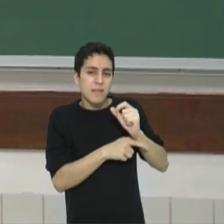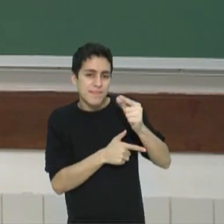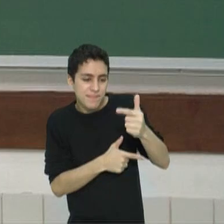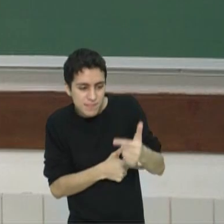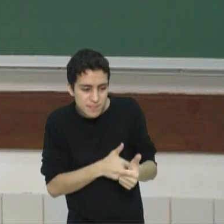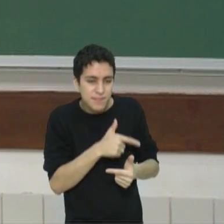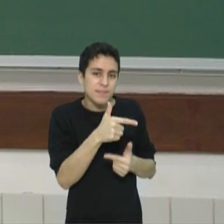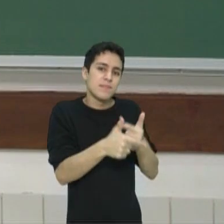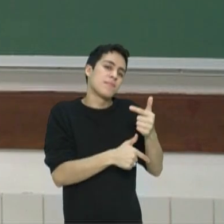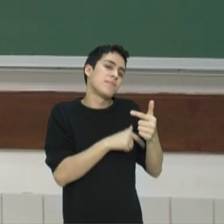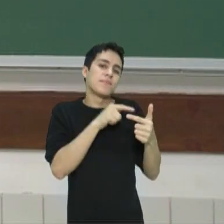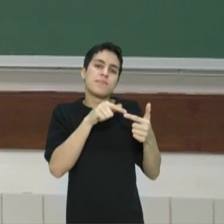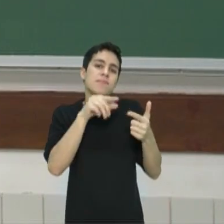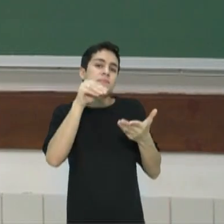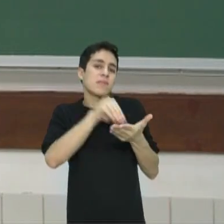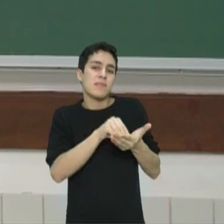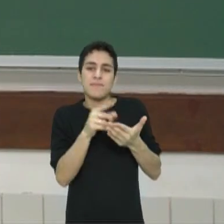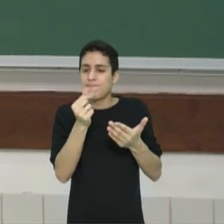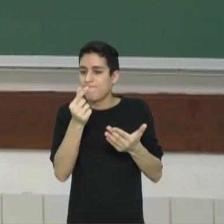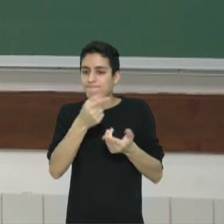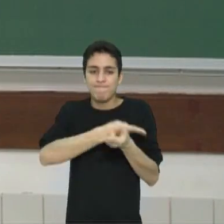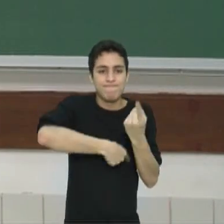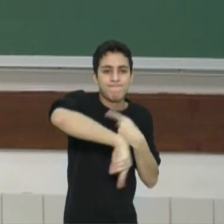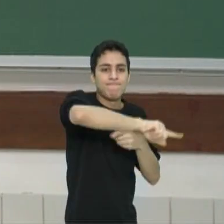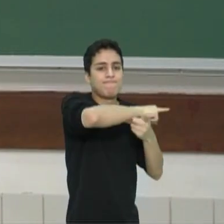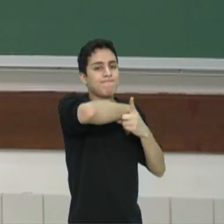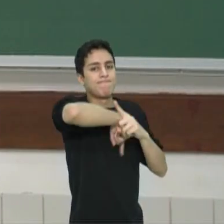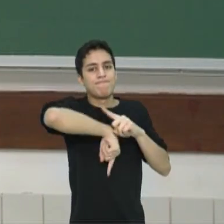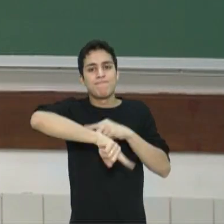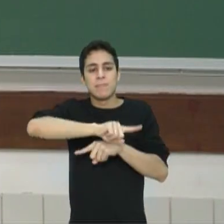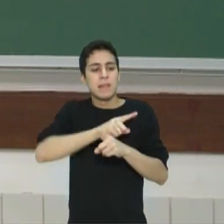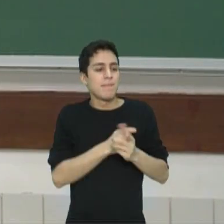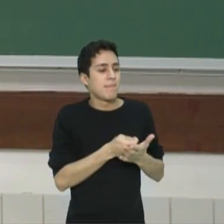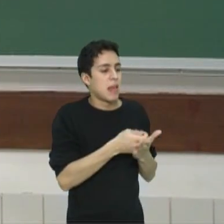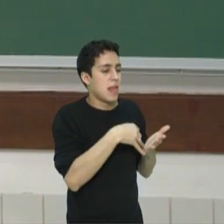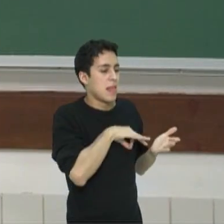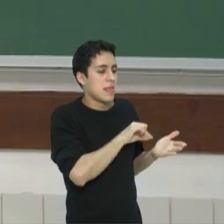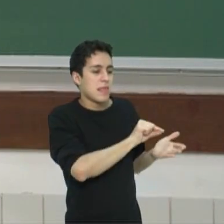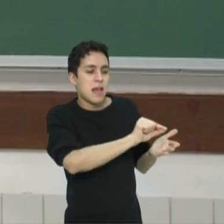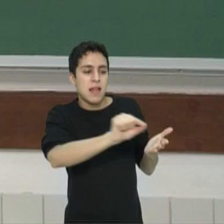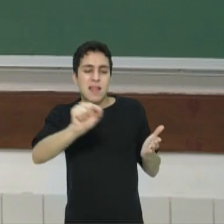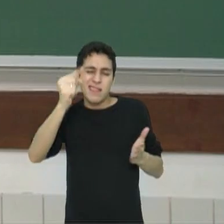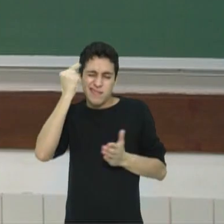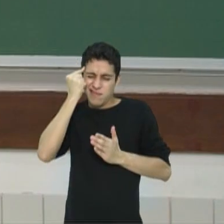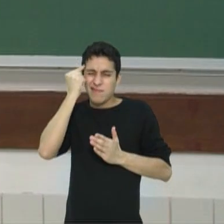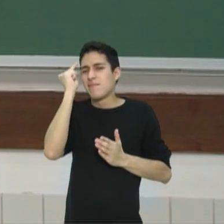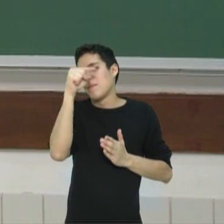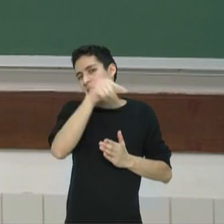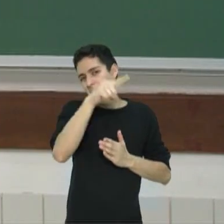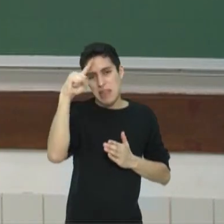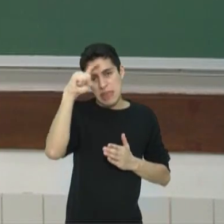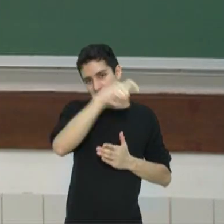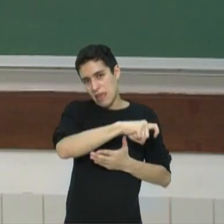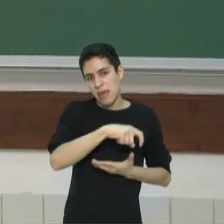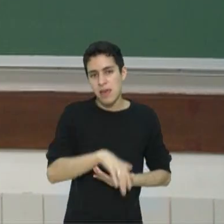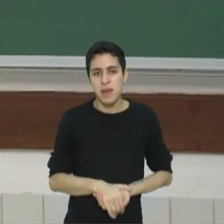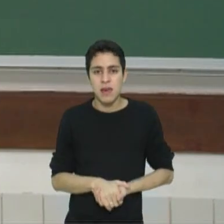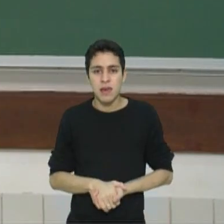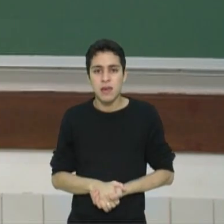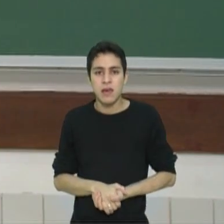a falta da entrada do Capital falta de dinheiro para pagar os trabalhadores então a situação realmente